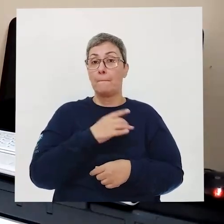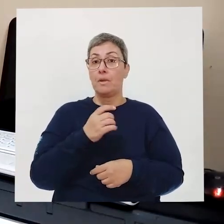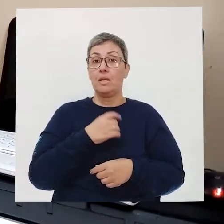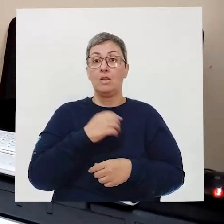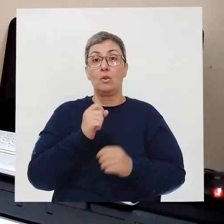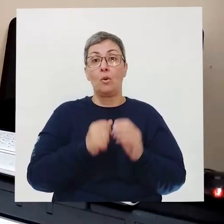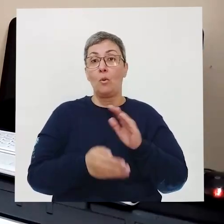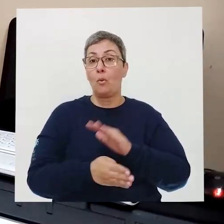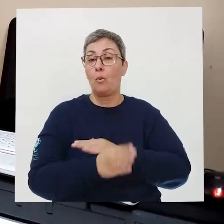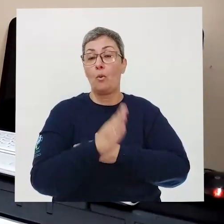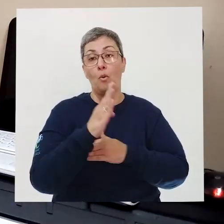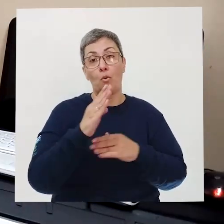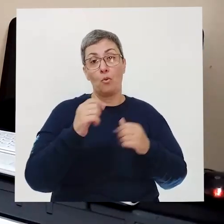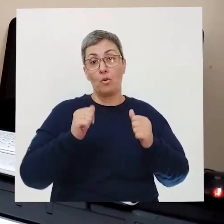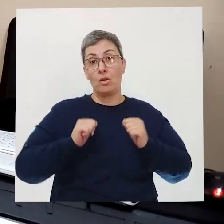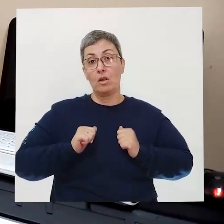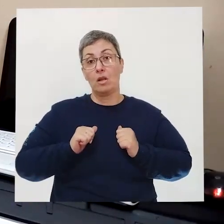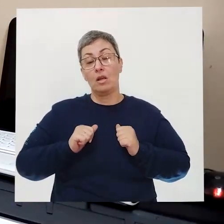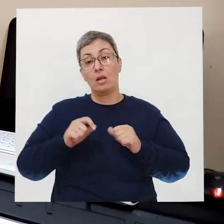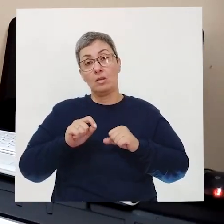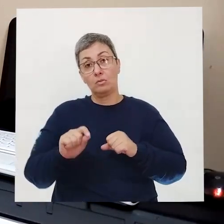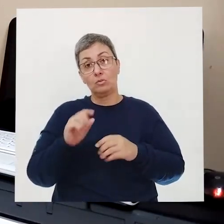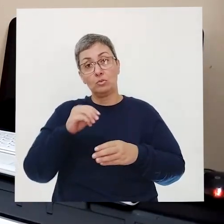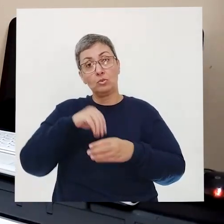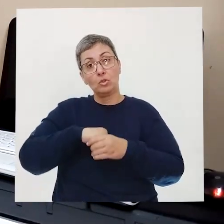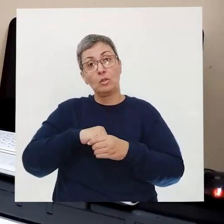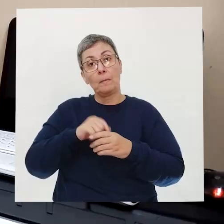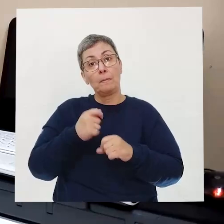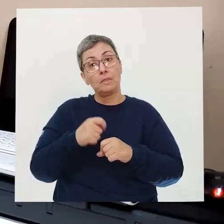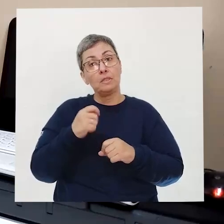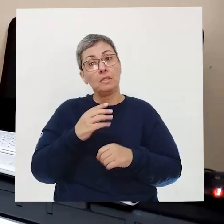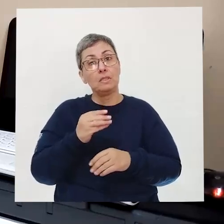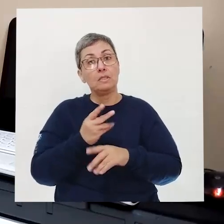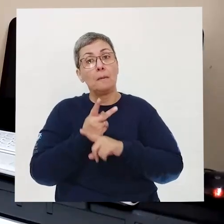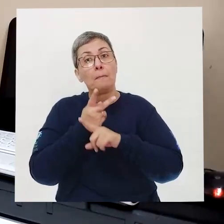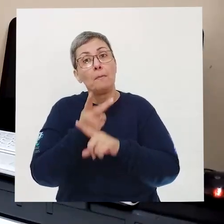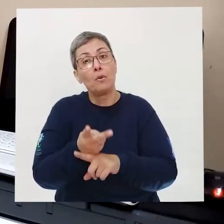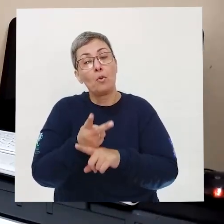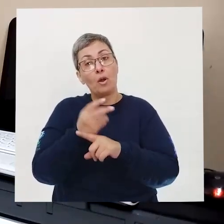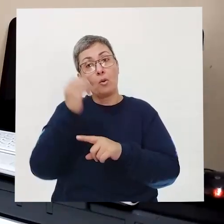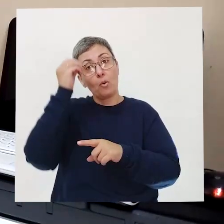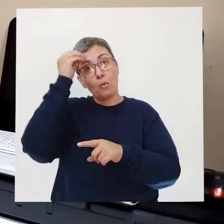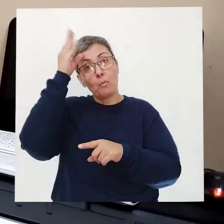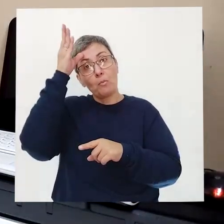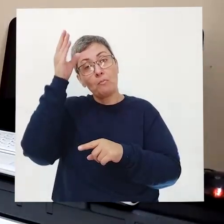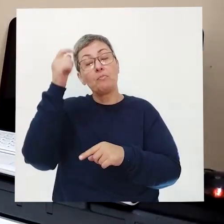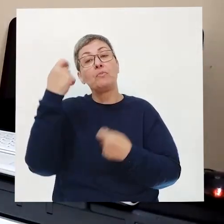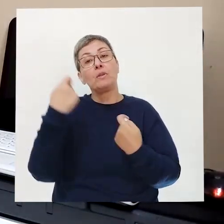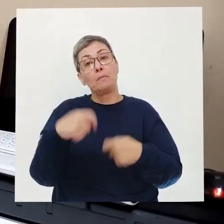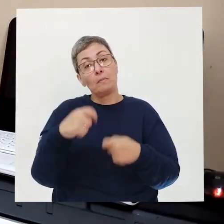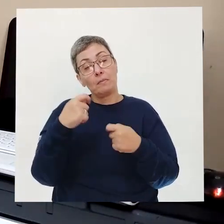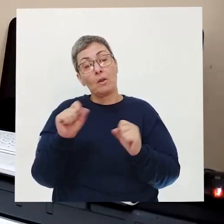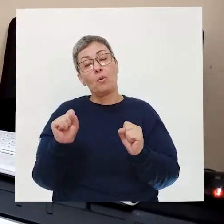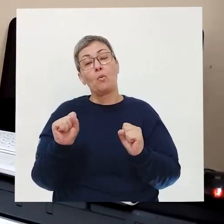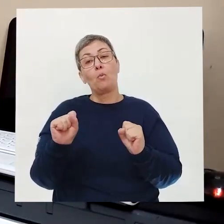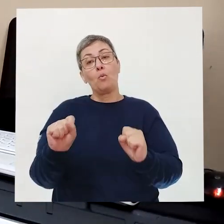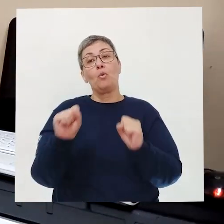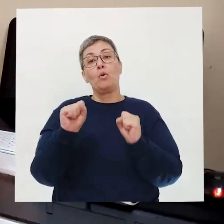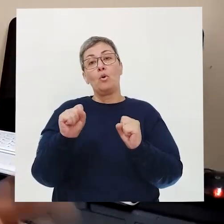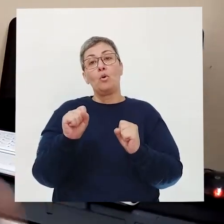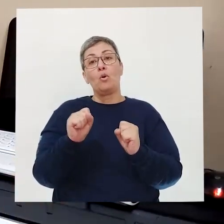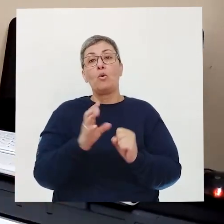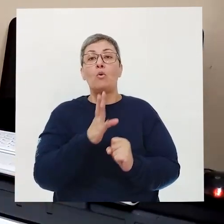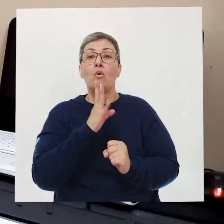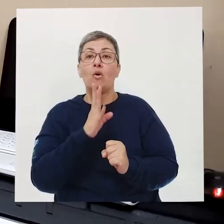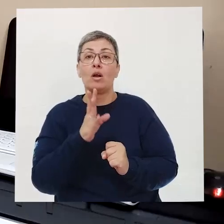de sair das nossas cavernas em busca do conhecimento, pois só através do conhecimento é possível